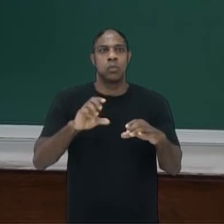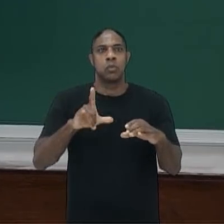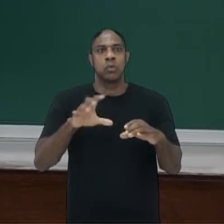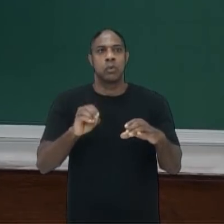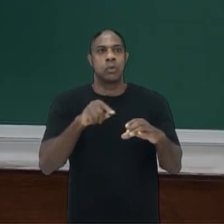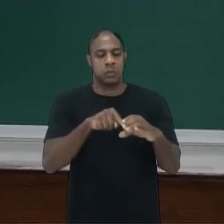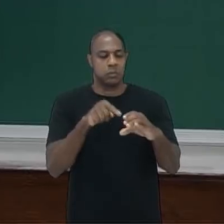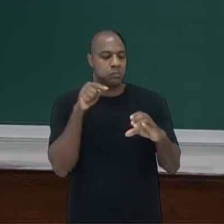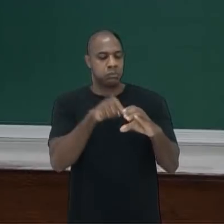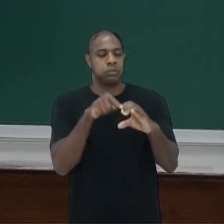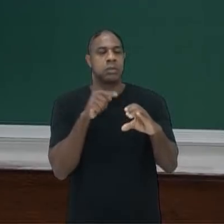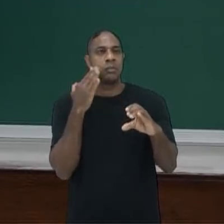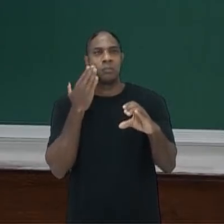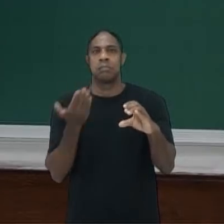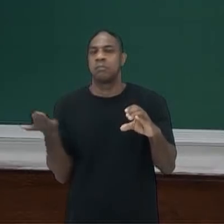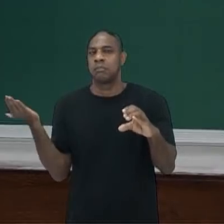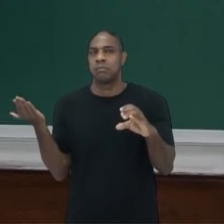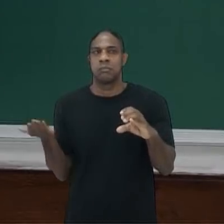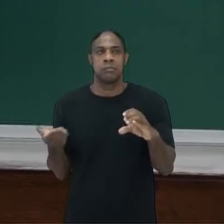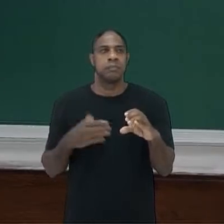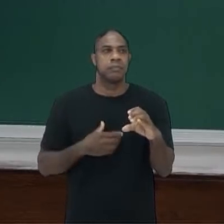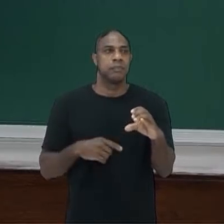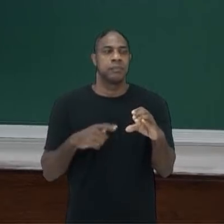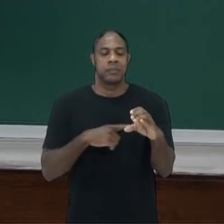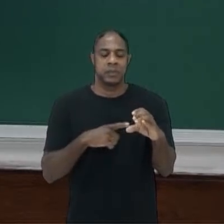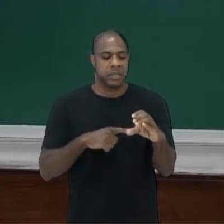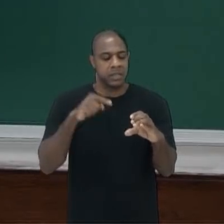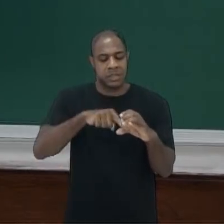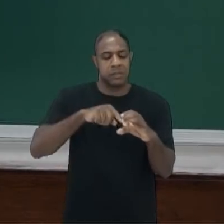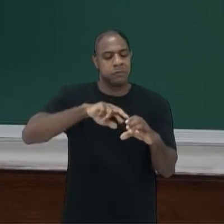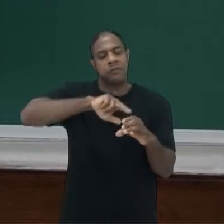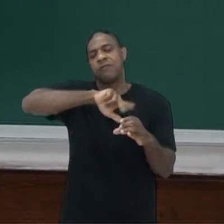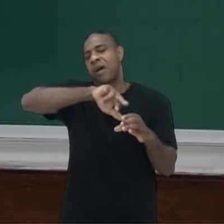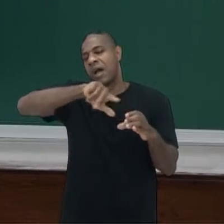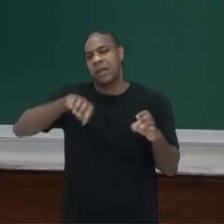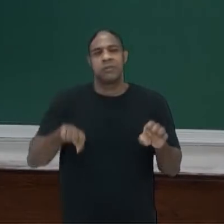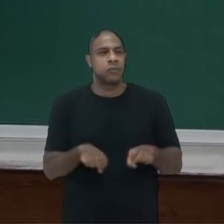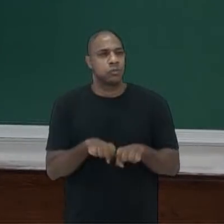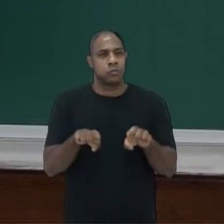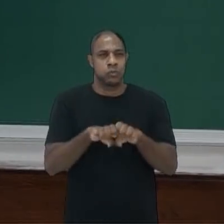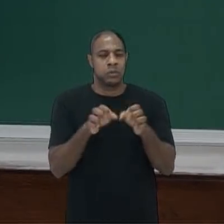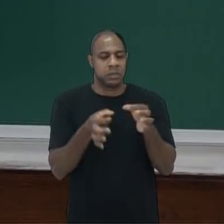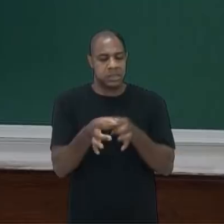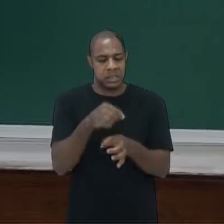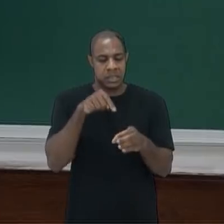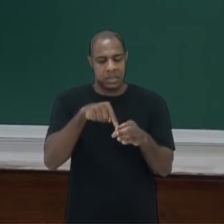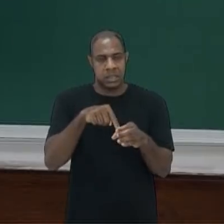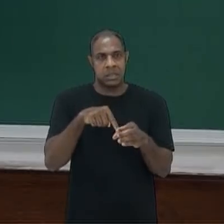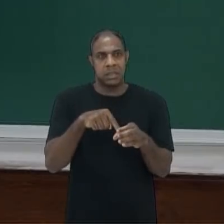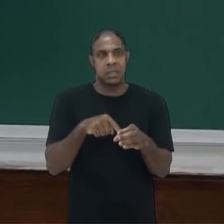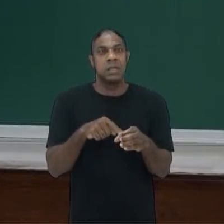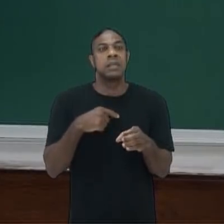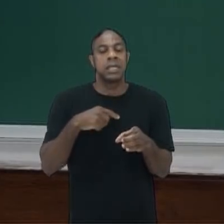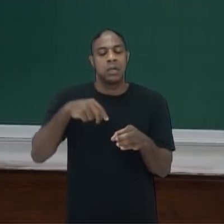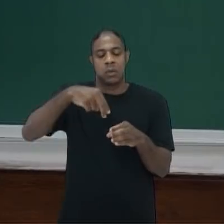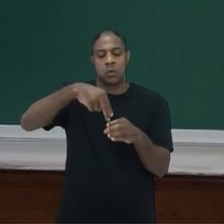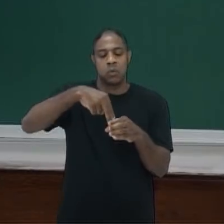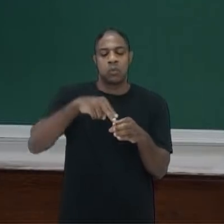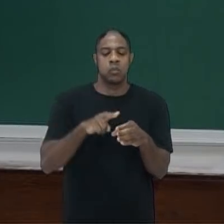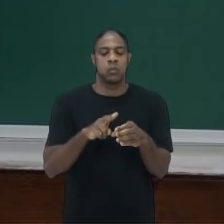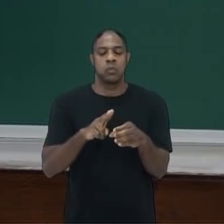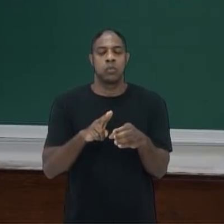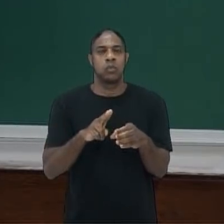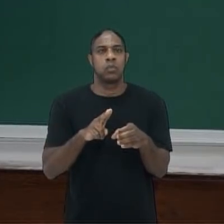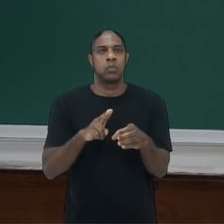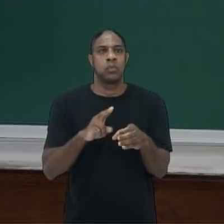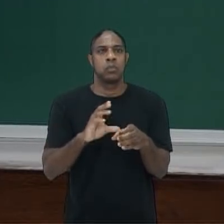genético da espécie. Então, no interior da célula existem várias estruturas. Uma delas é o núcleo. Dentro